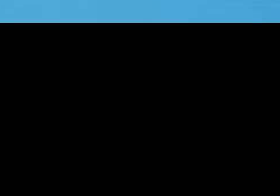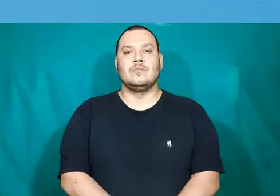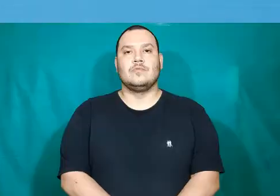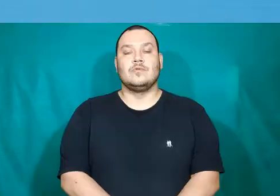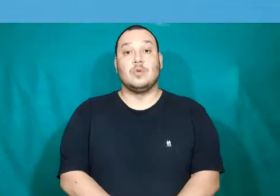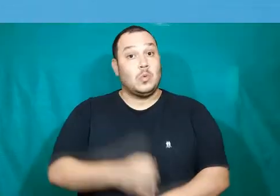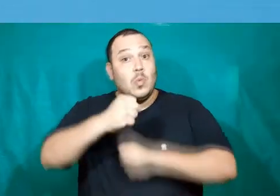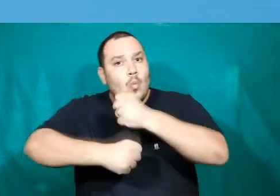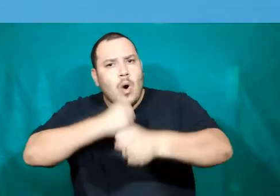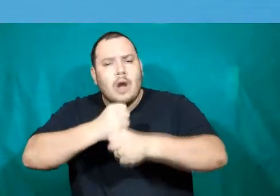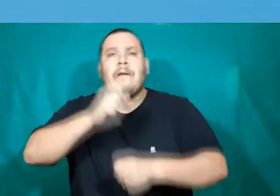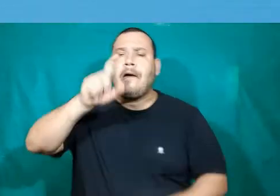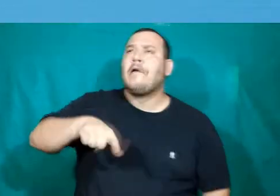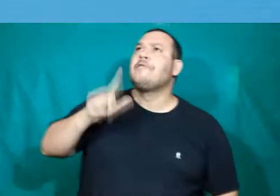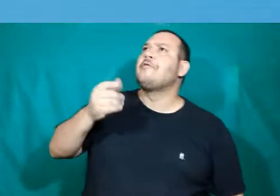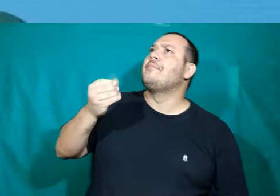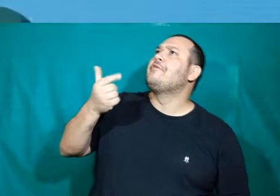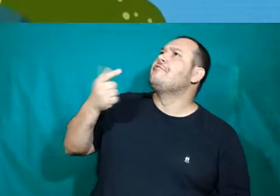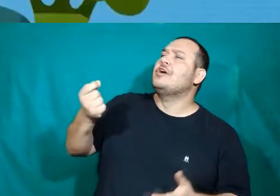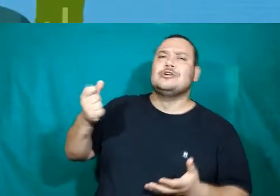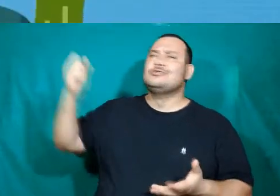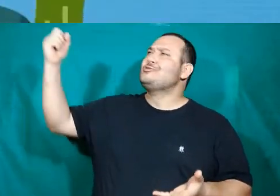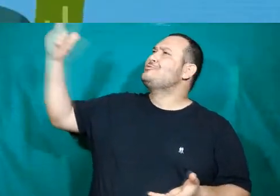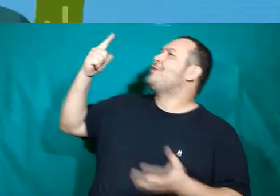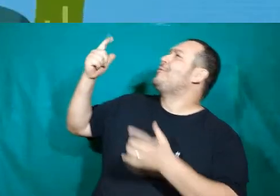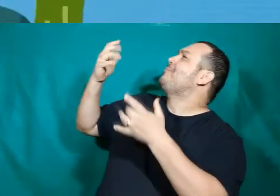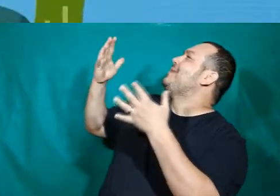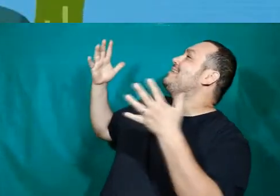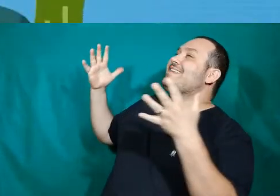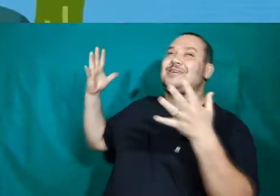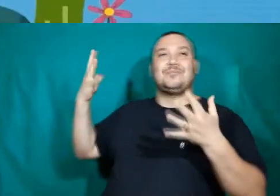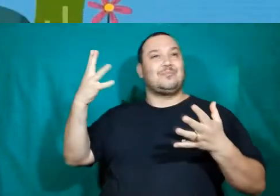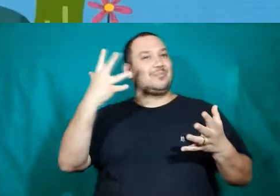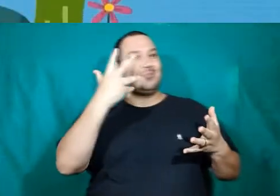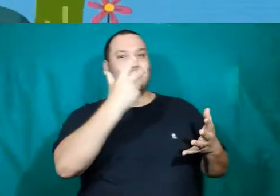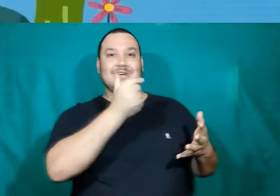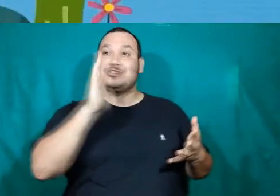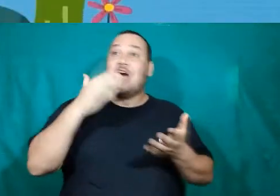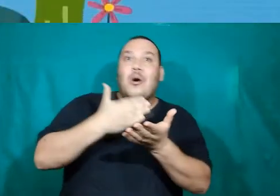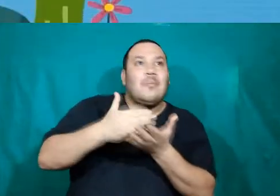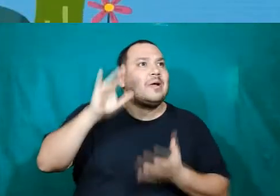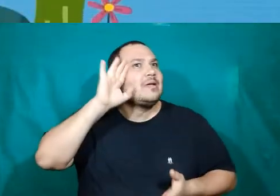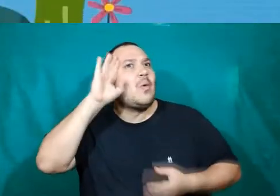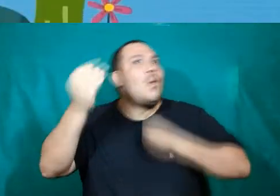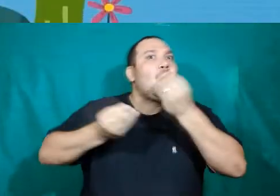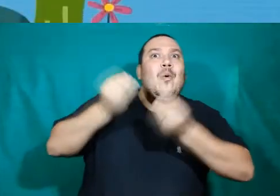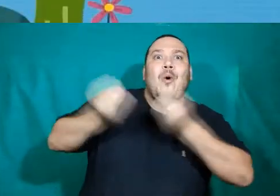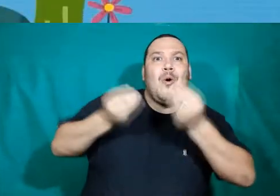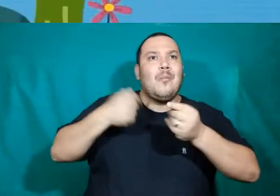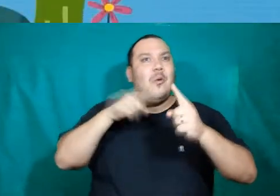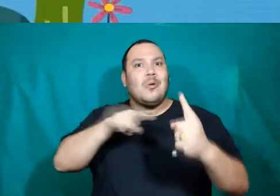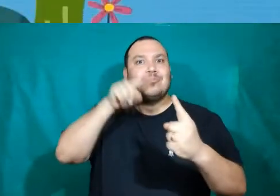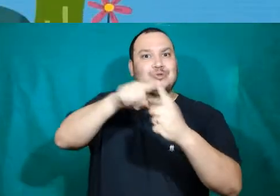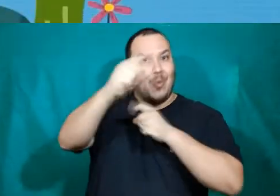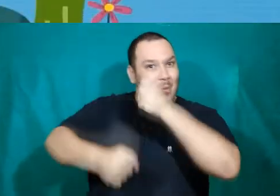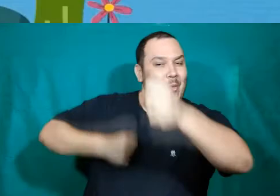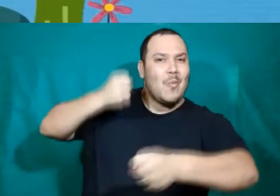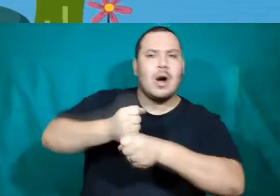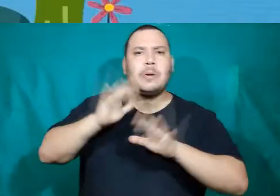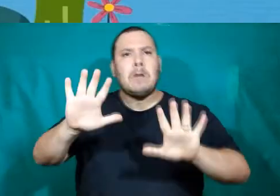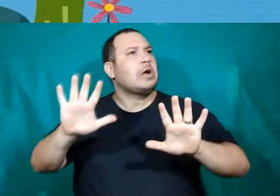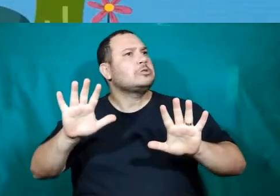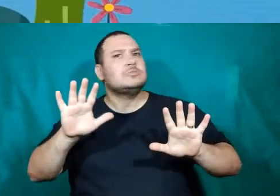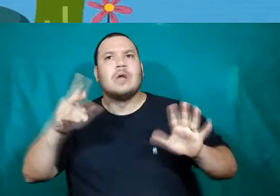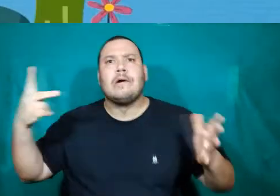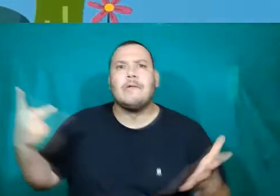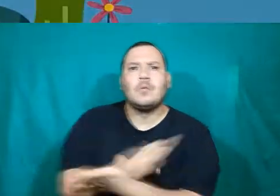O ano era 2020. O sol brilhava, já estávamos falhando em metade das nossas metas de ano novo, tudo ia bem, quando de